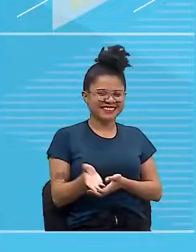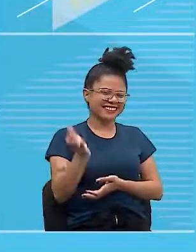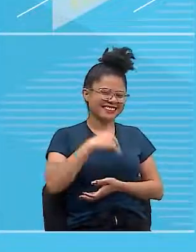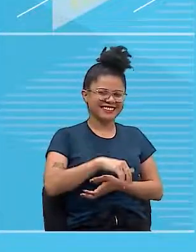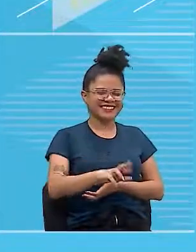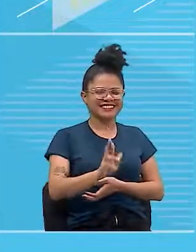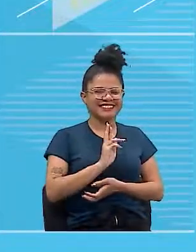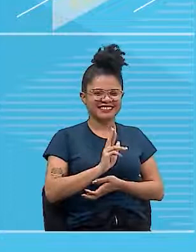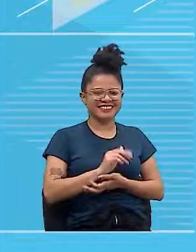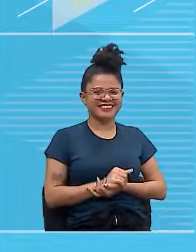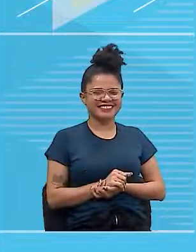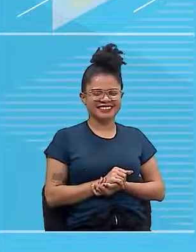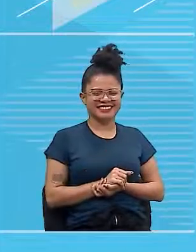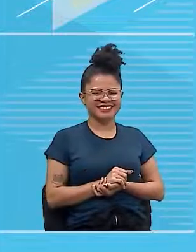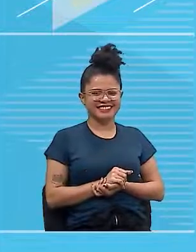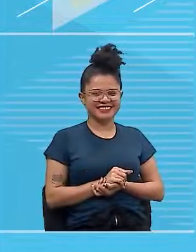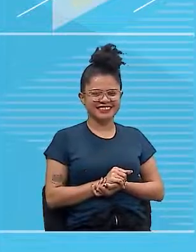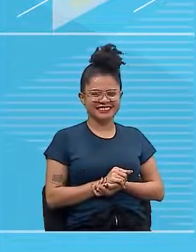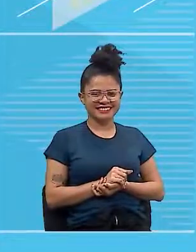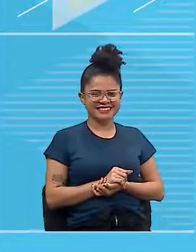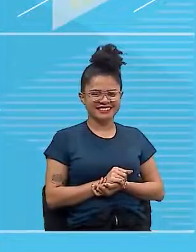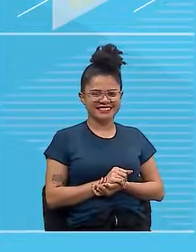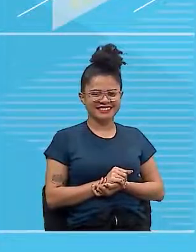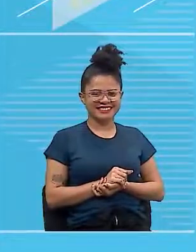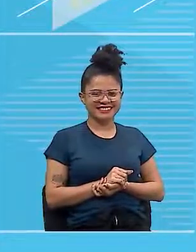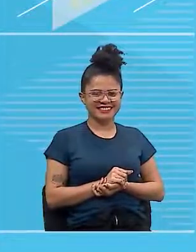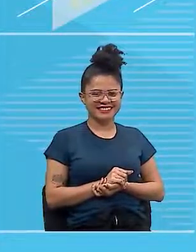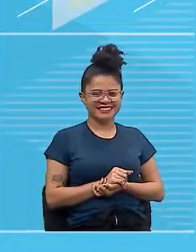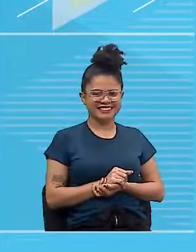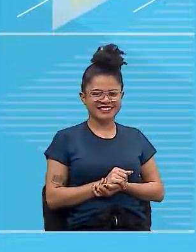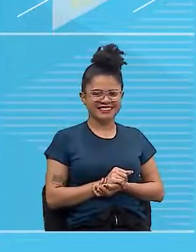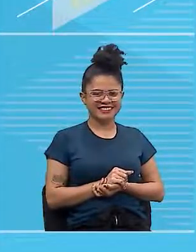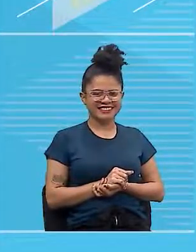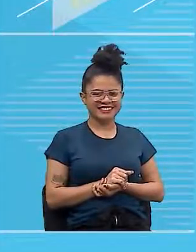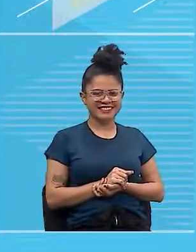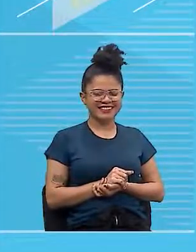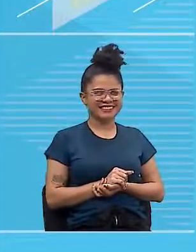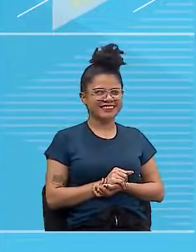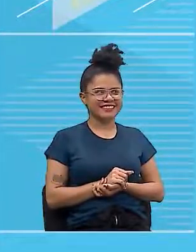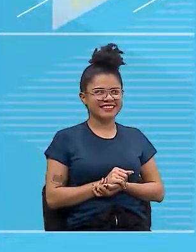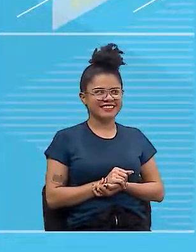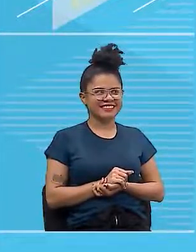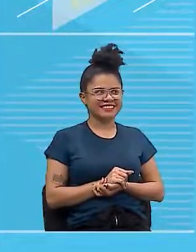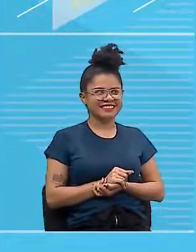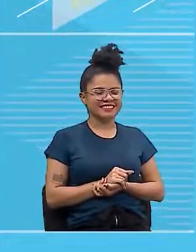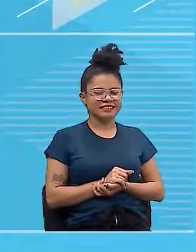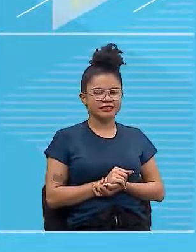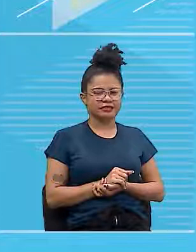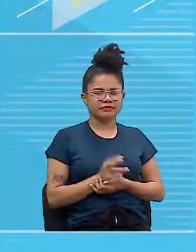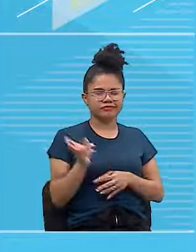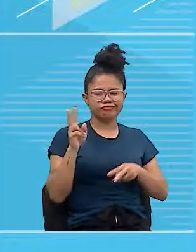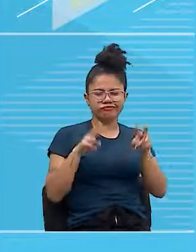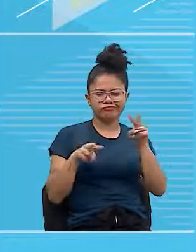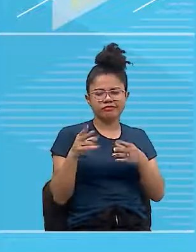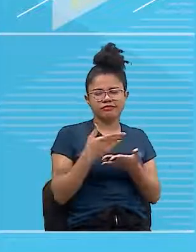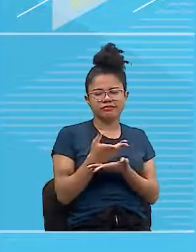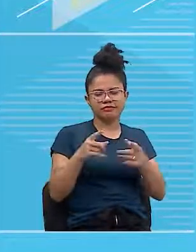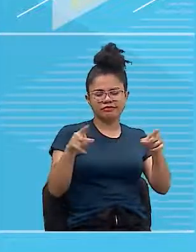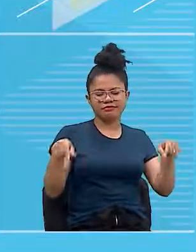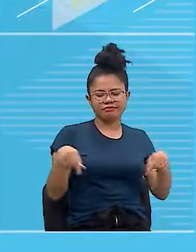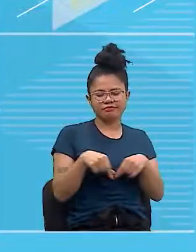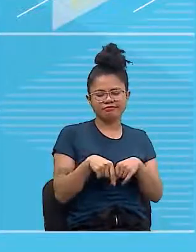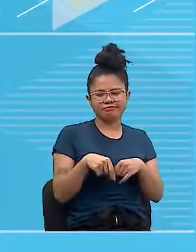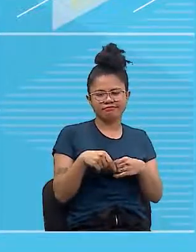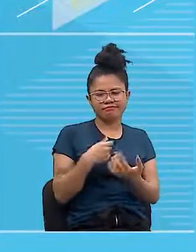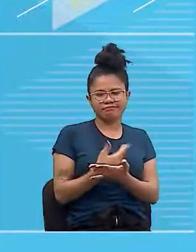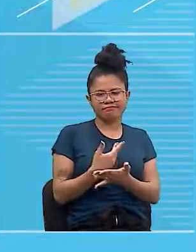cabeça para funcionar gente oi oi parece que eu tô vendo a cara dos meninos aí na sala uma preguiça do